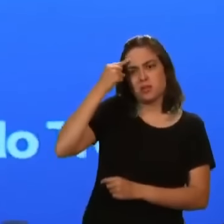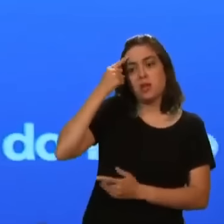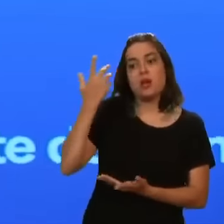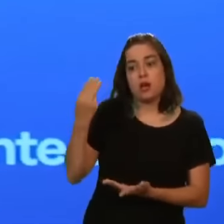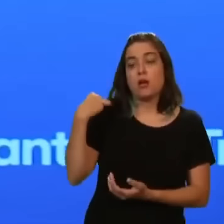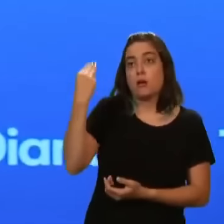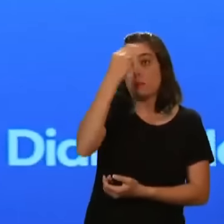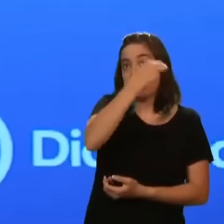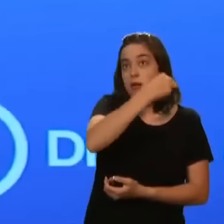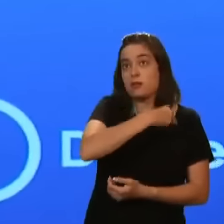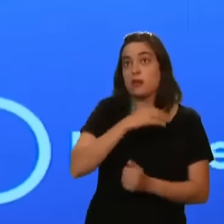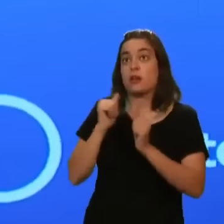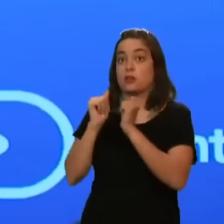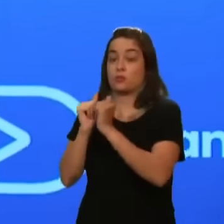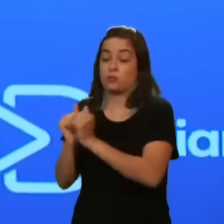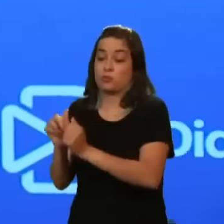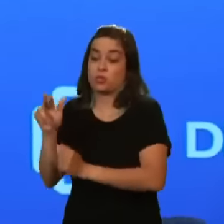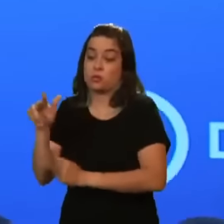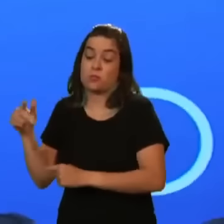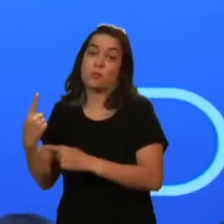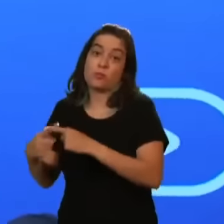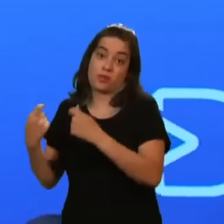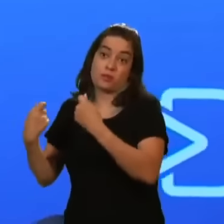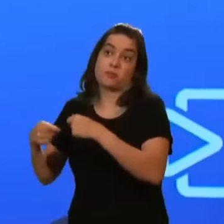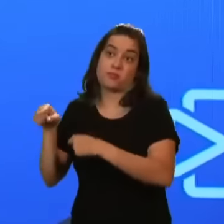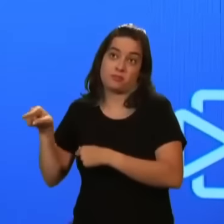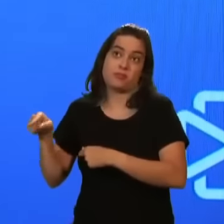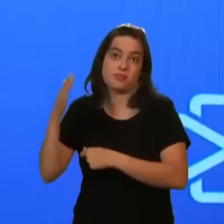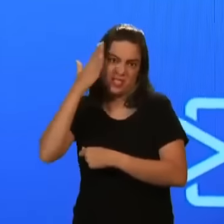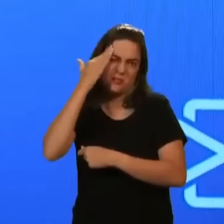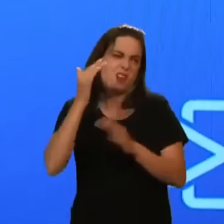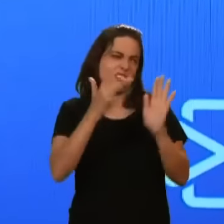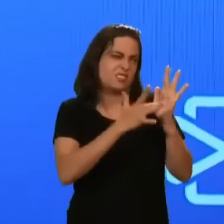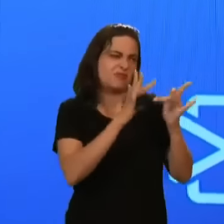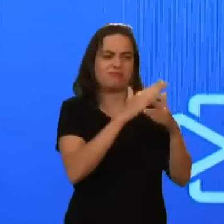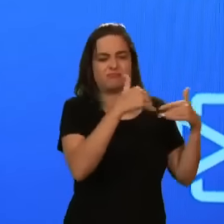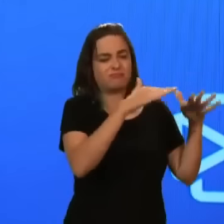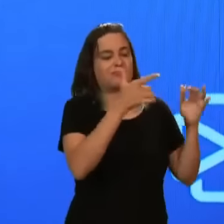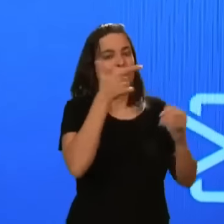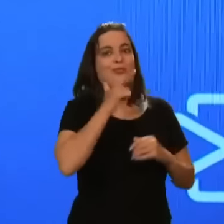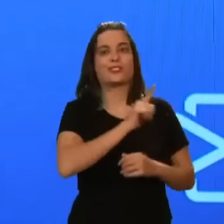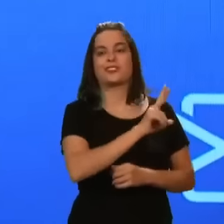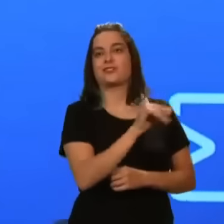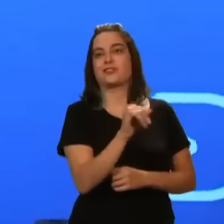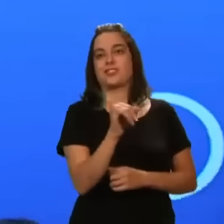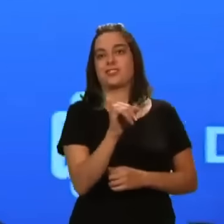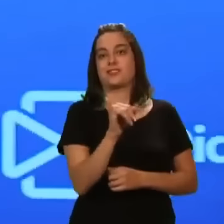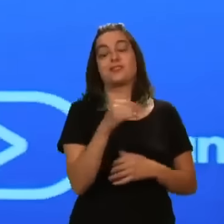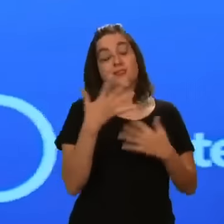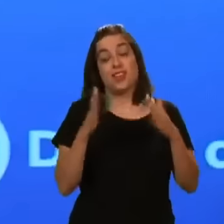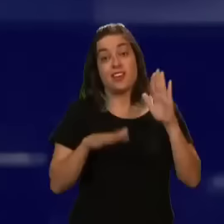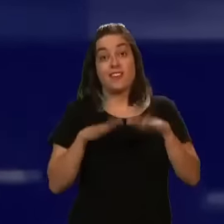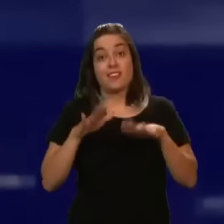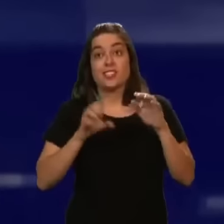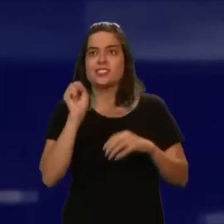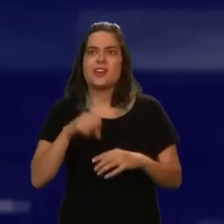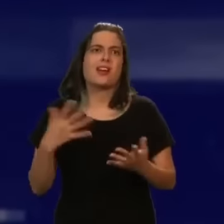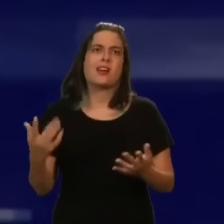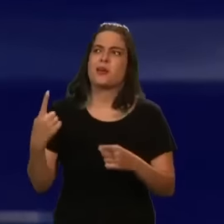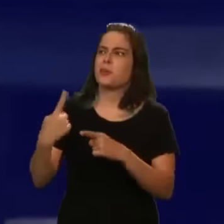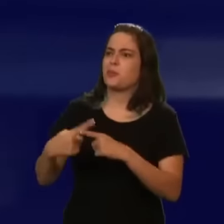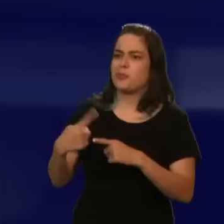dos irmãos que precisavam dela, que ela sabia que Jesus ia se virar com aquela rejeição. Não é assim que os nossos pais fazem? A gente fala assim, por que